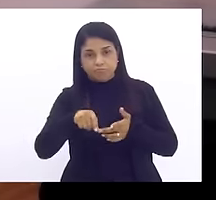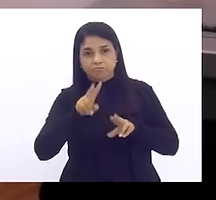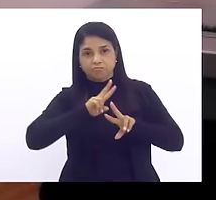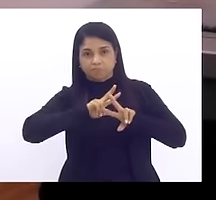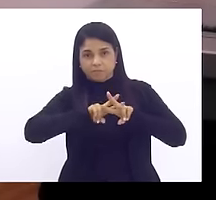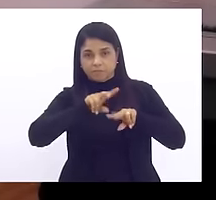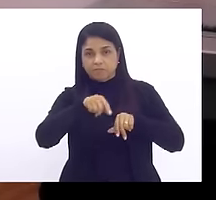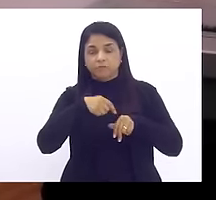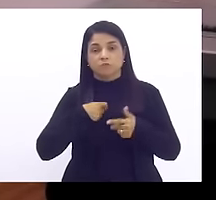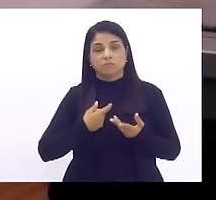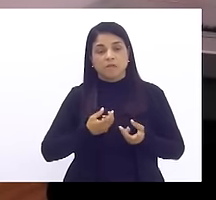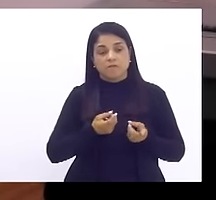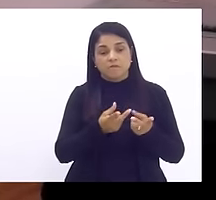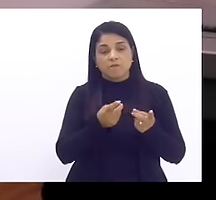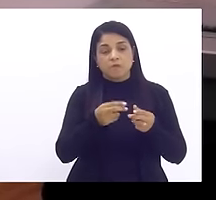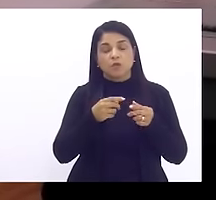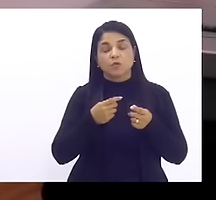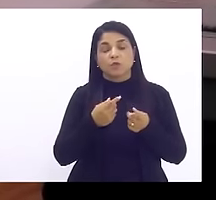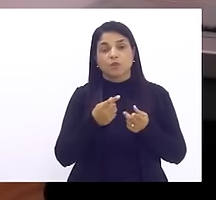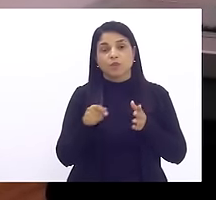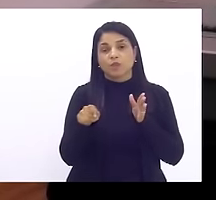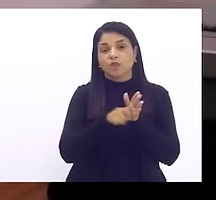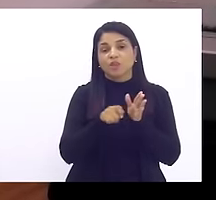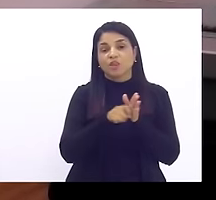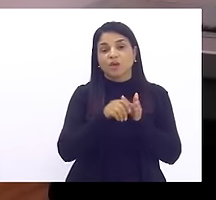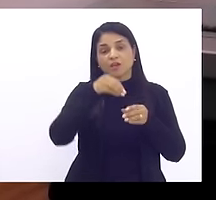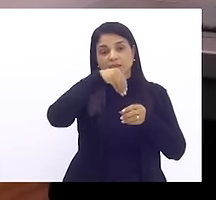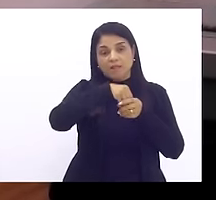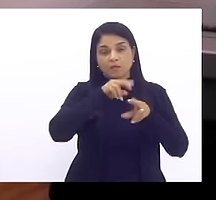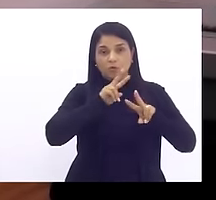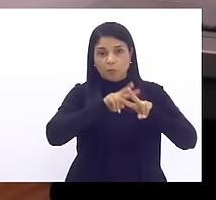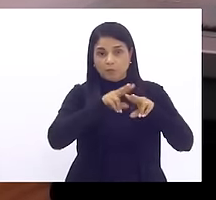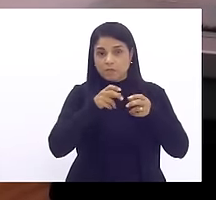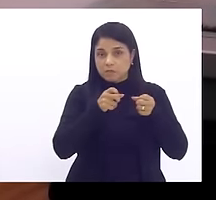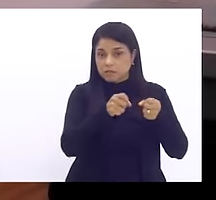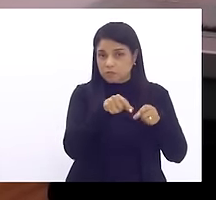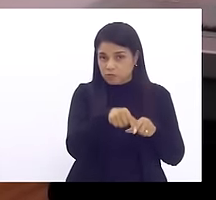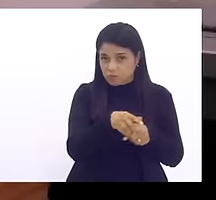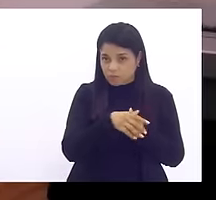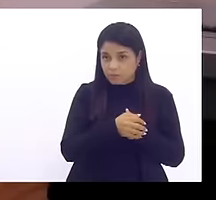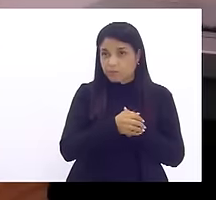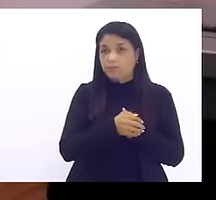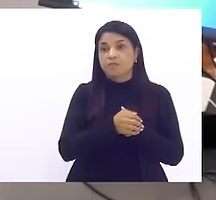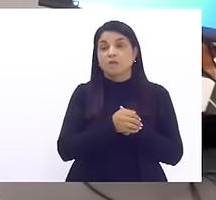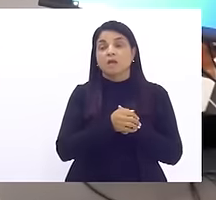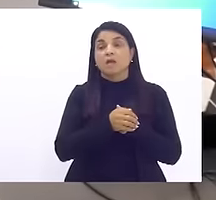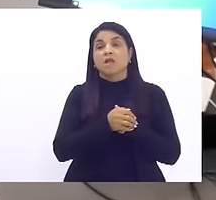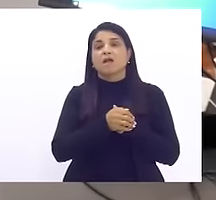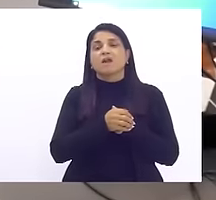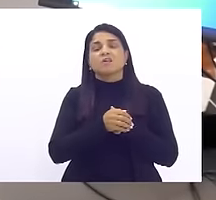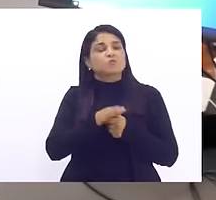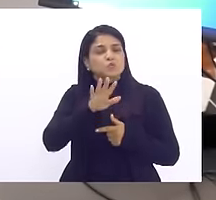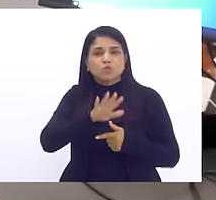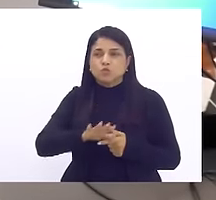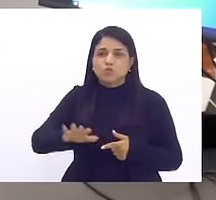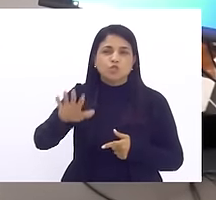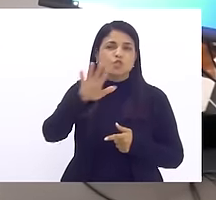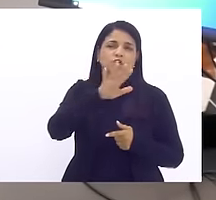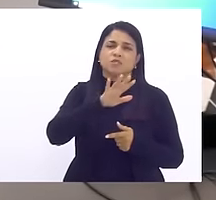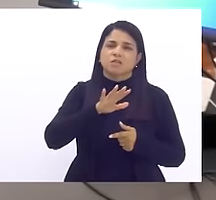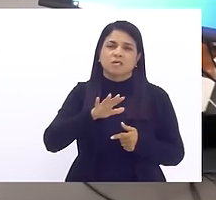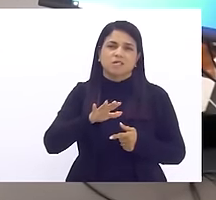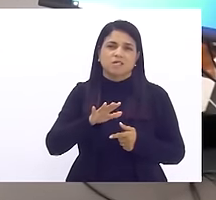levando droga para dentro do presídio enfim mas isso não remete a categoria inteira sim não não